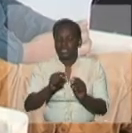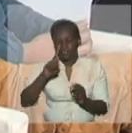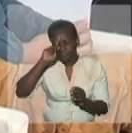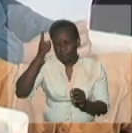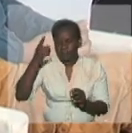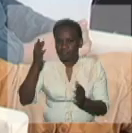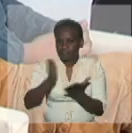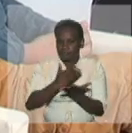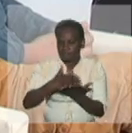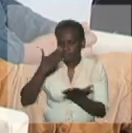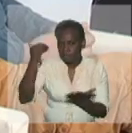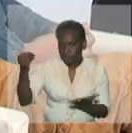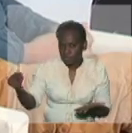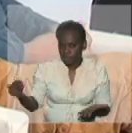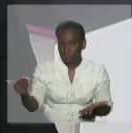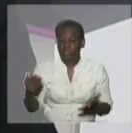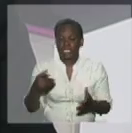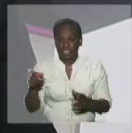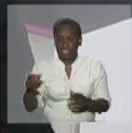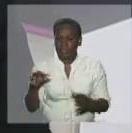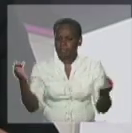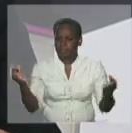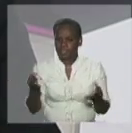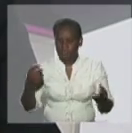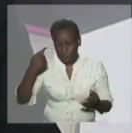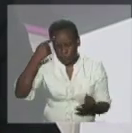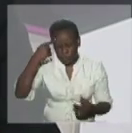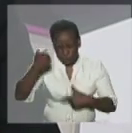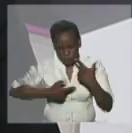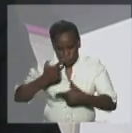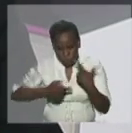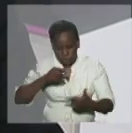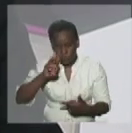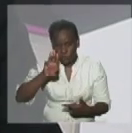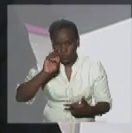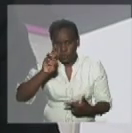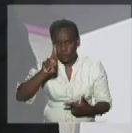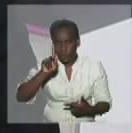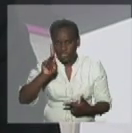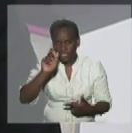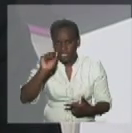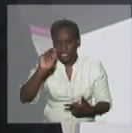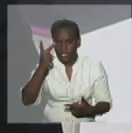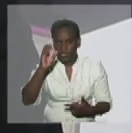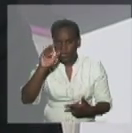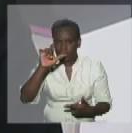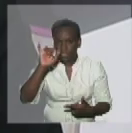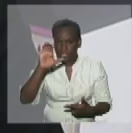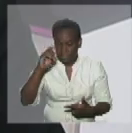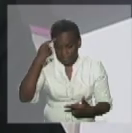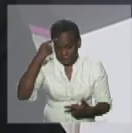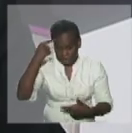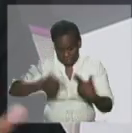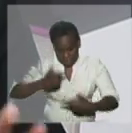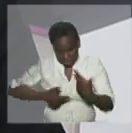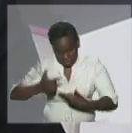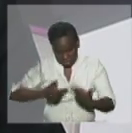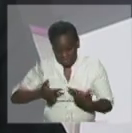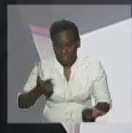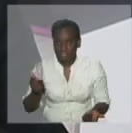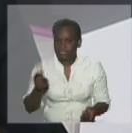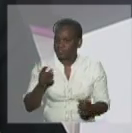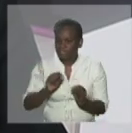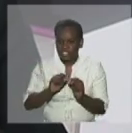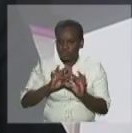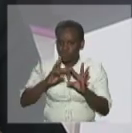muito viciado naquele trabalho dele, ele é o perfeito workaholic, né? Aquela pessoa viciada em trabalho, que está sempre ali,